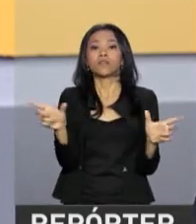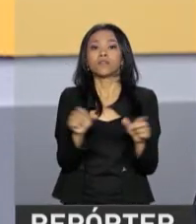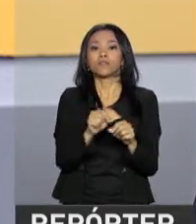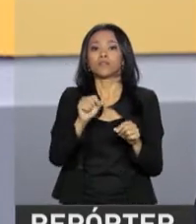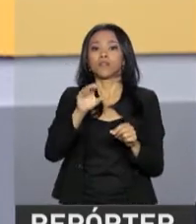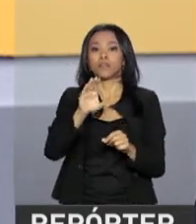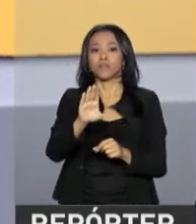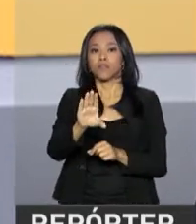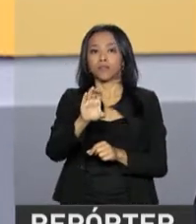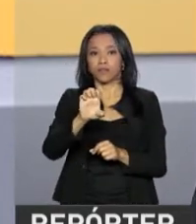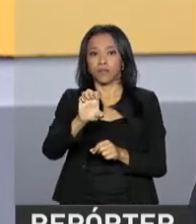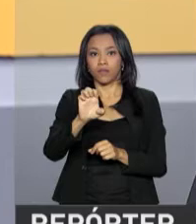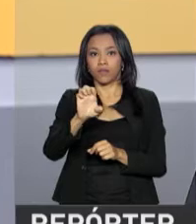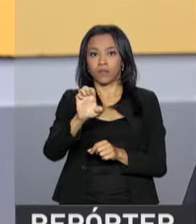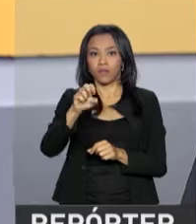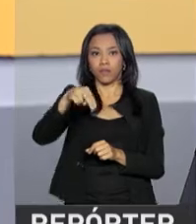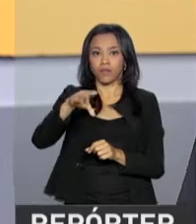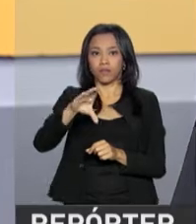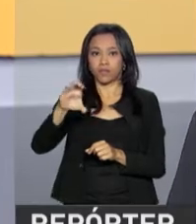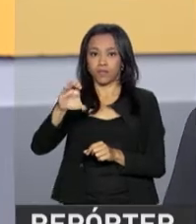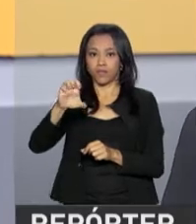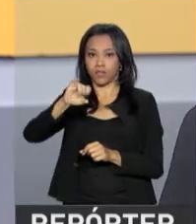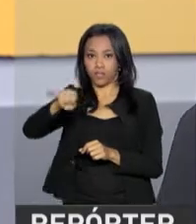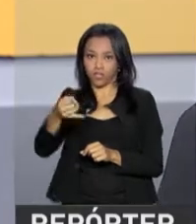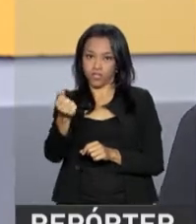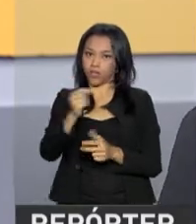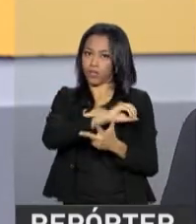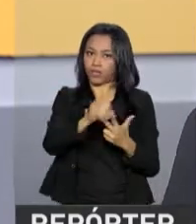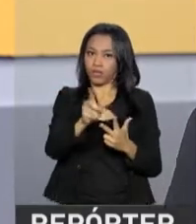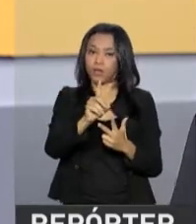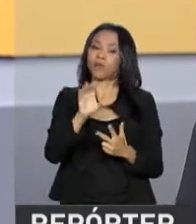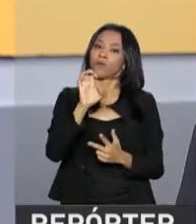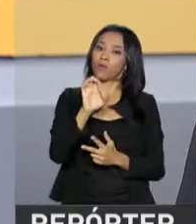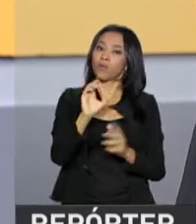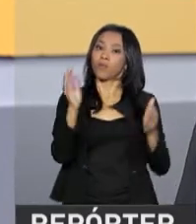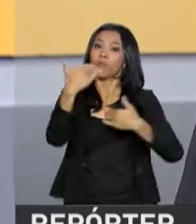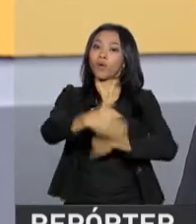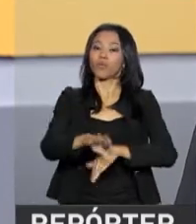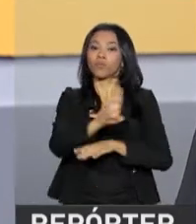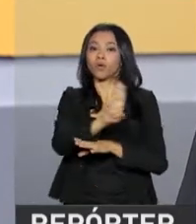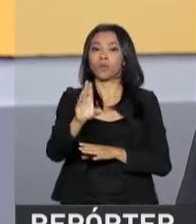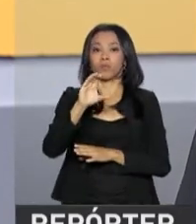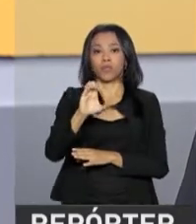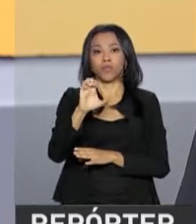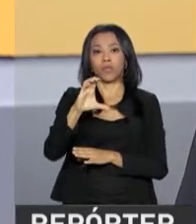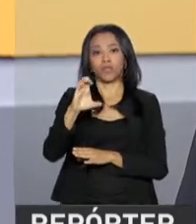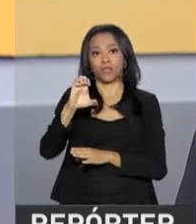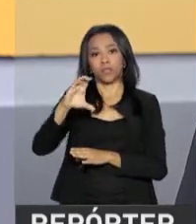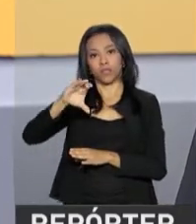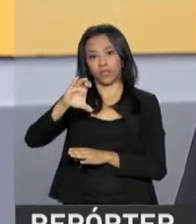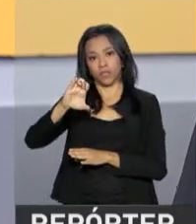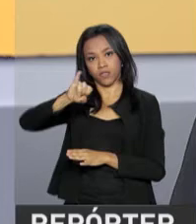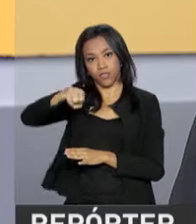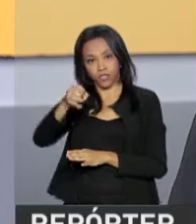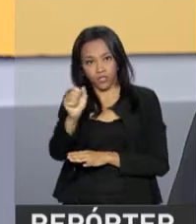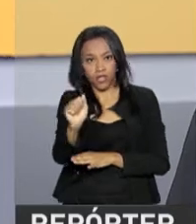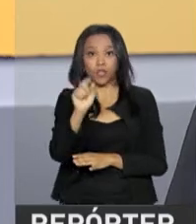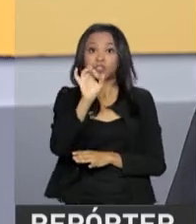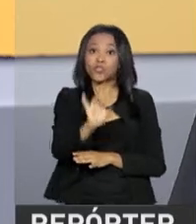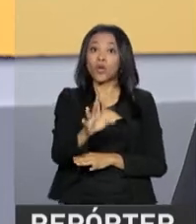2017 para o ensino fundamental já estão disponíveis só o próprio participante pode acessar o boletim de